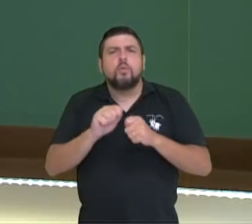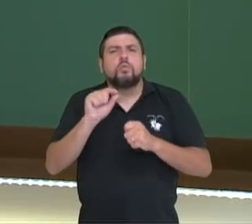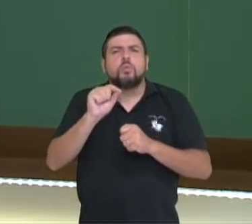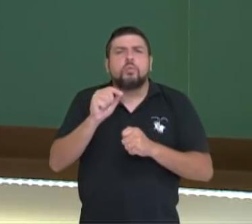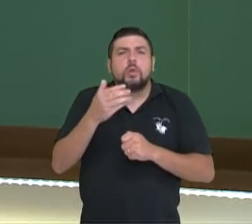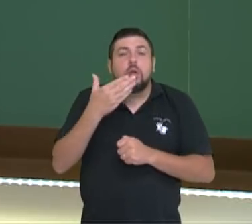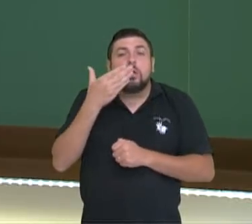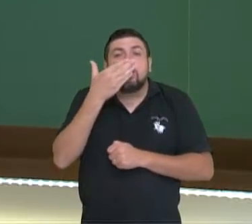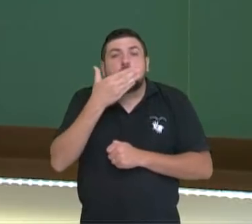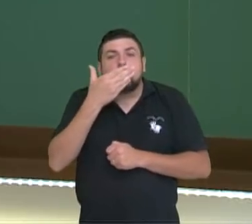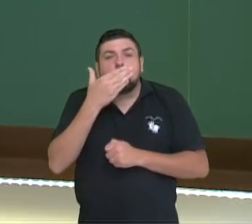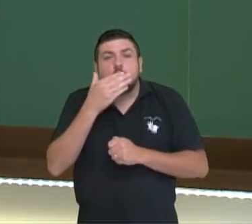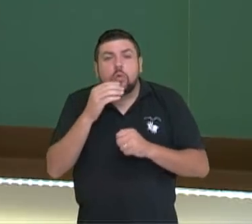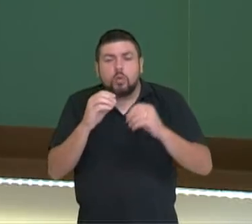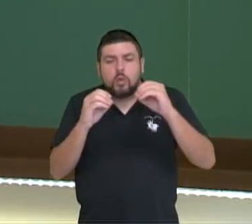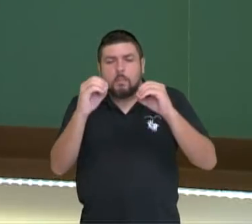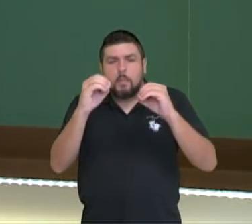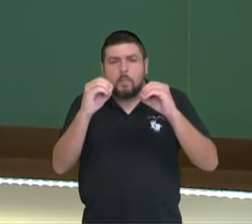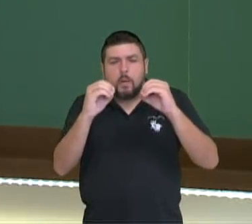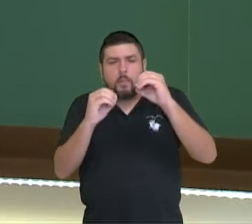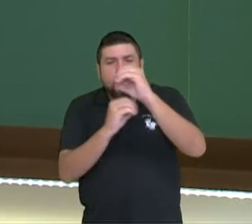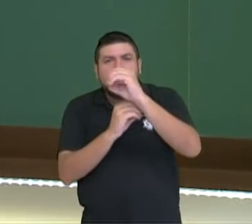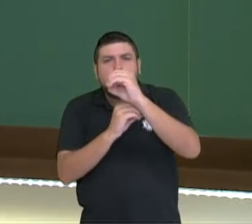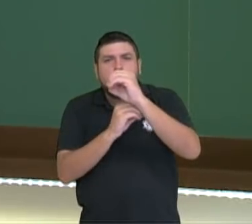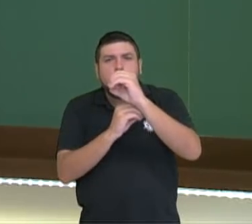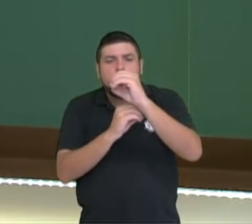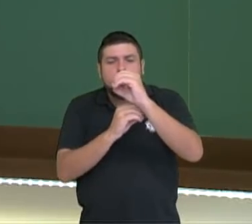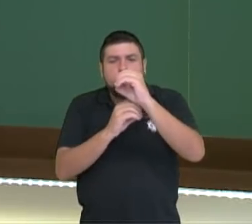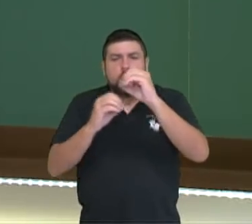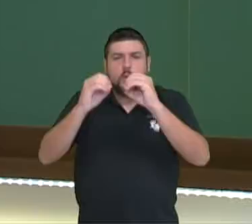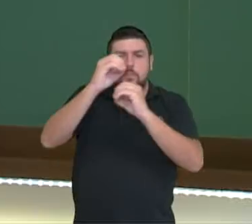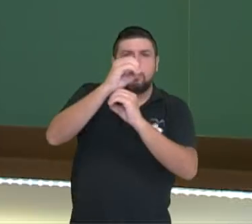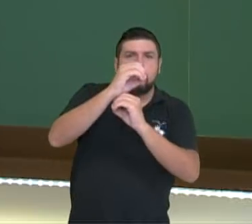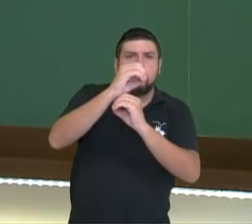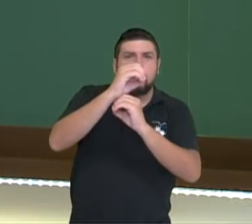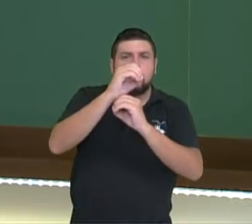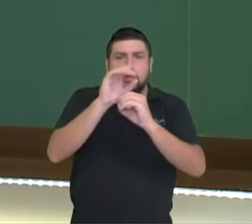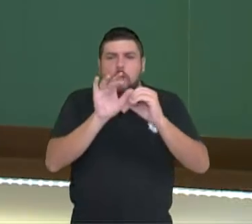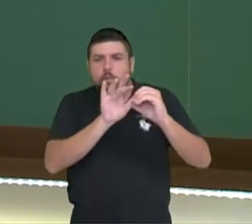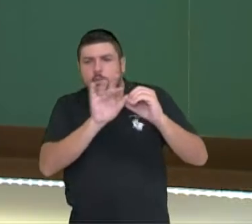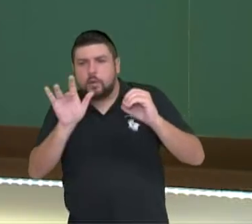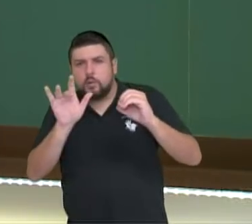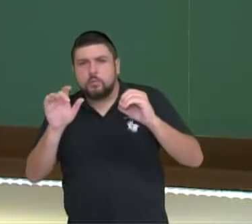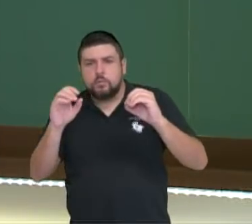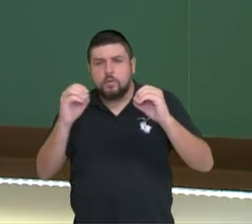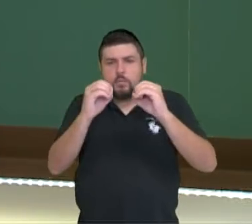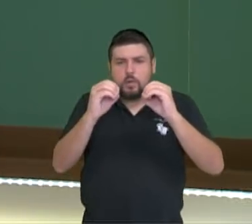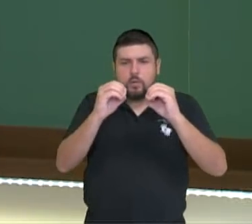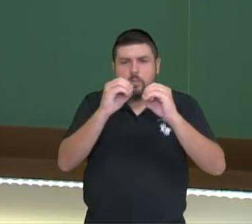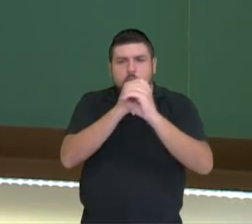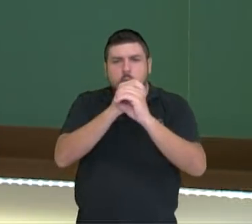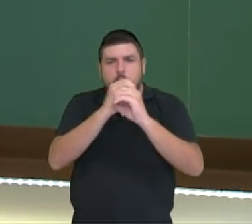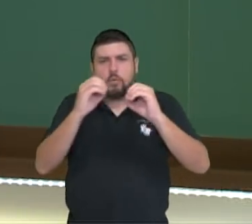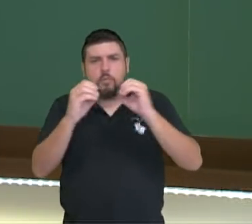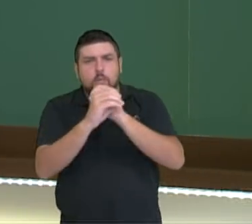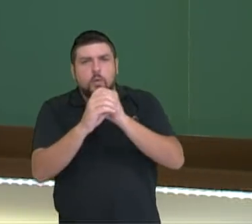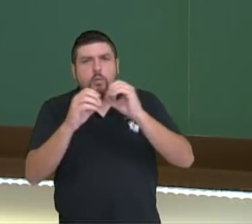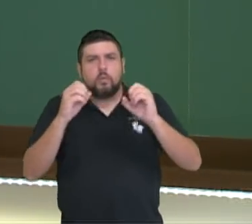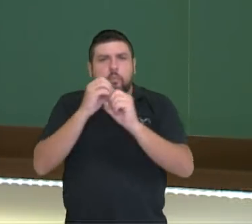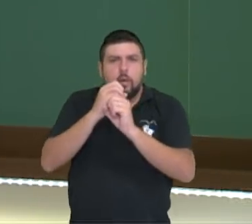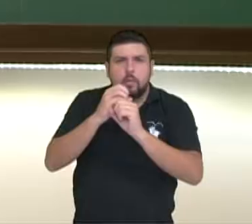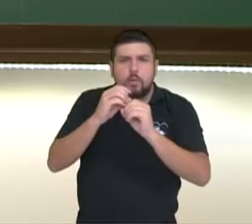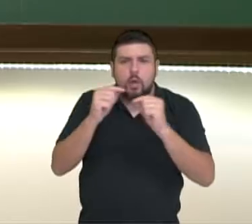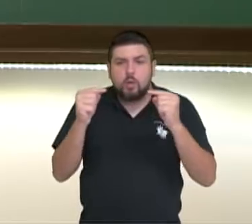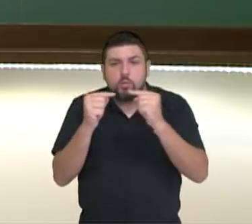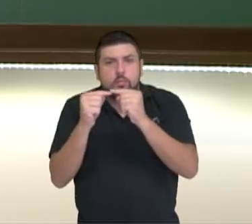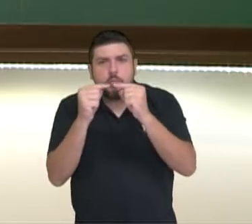os doces ali em 3, fazer combinação de trios, e você vai pontuando conforme essa